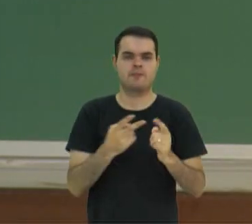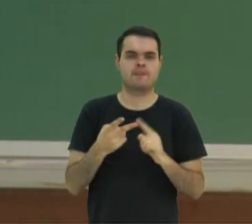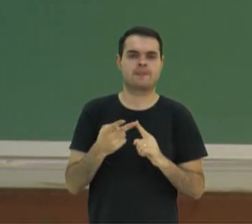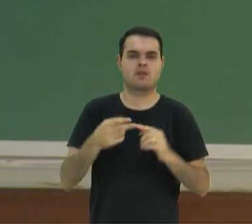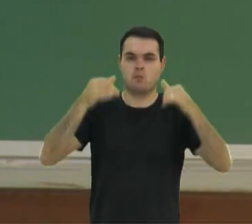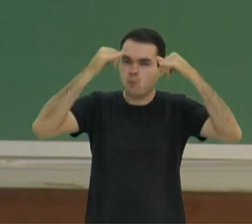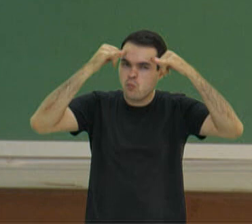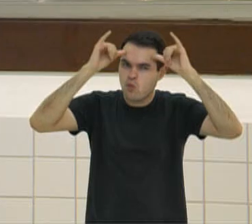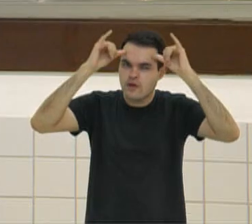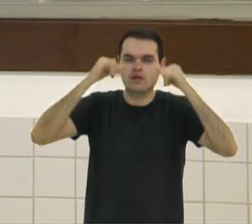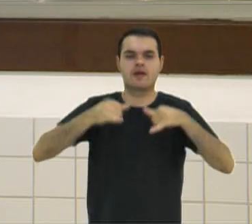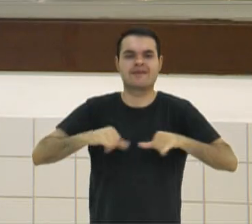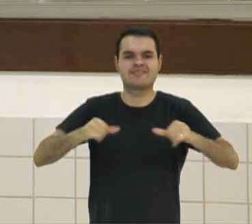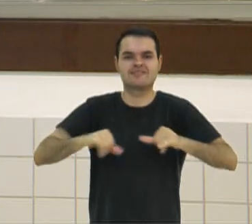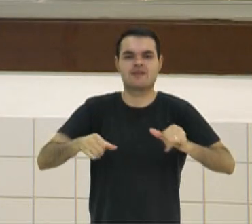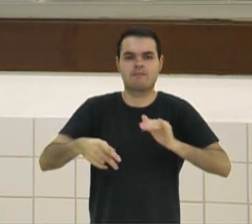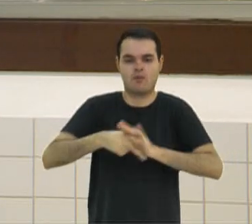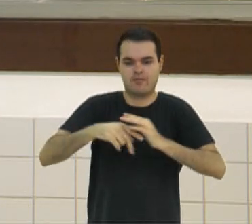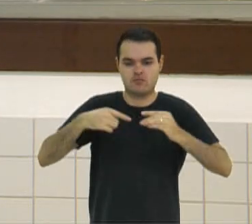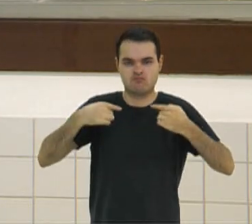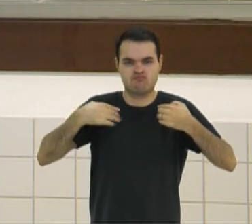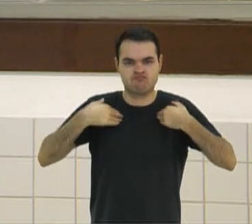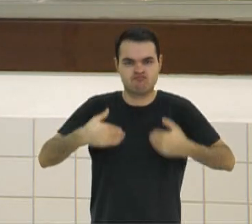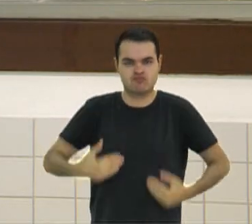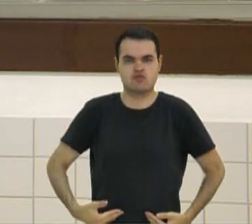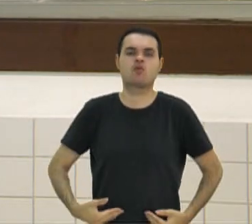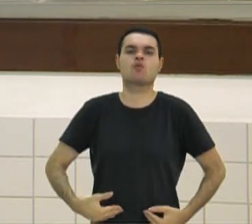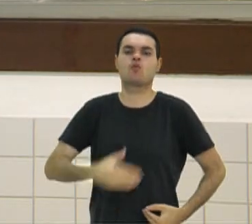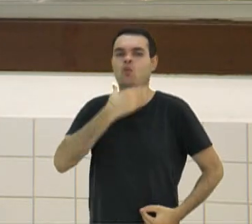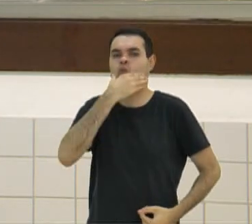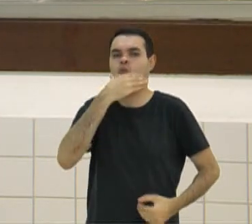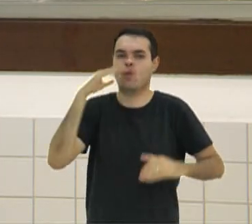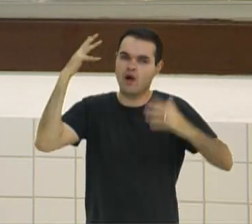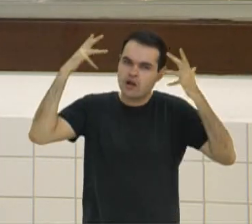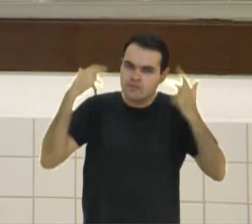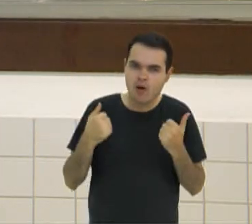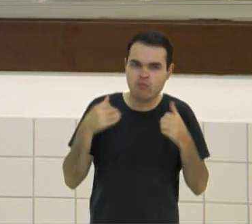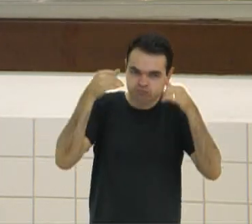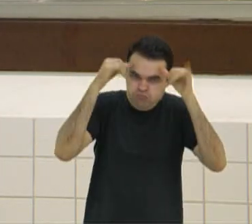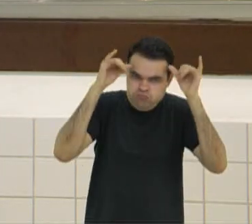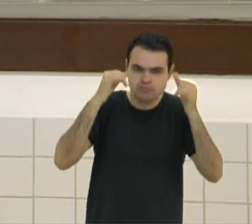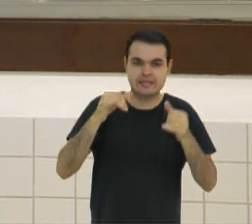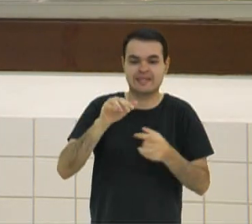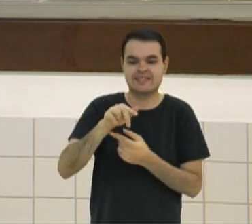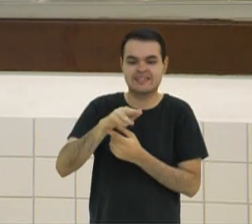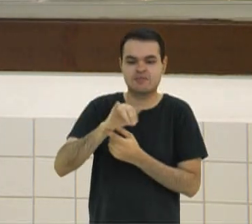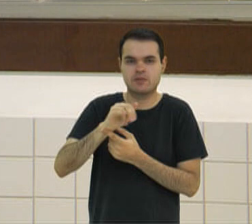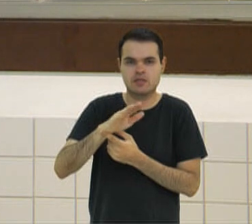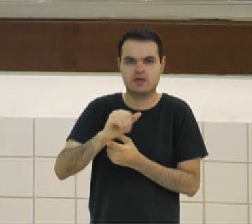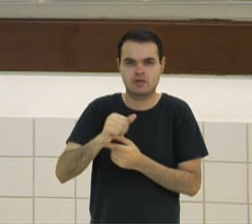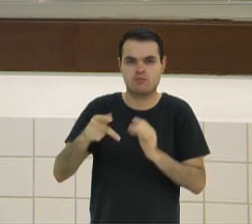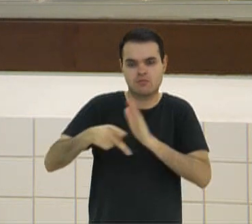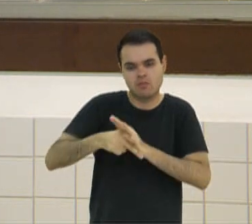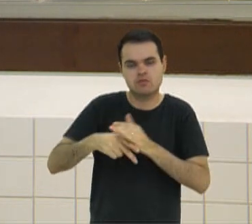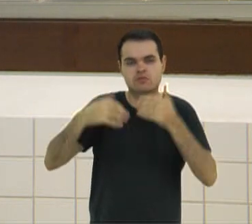animal, certo? Então é muito importante a gente ver como é que foi utilizado o boi ao longo do